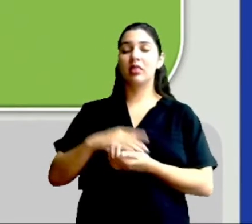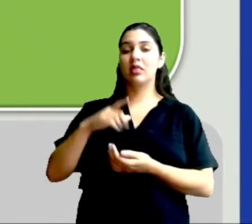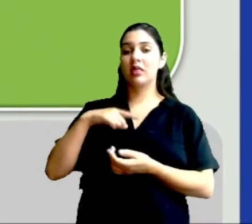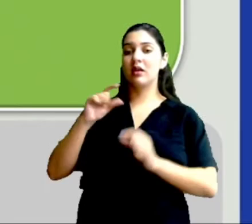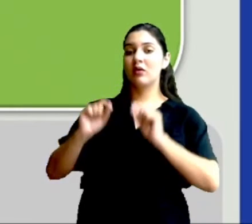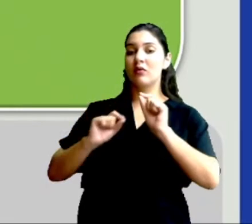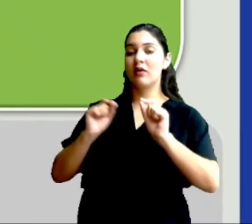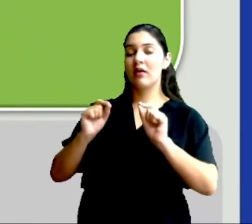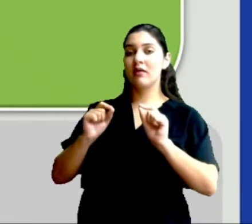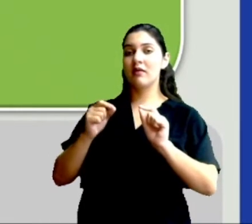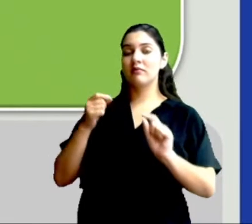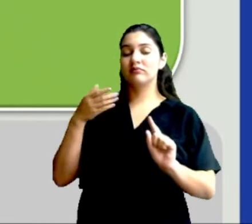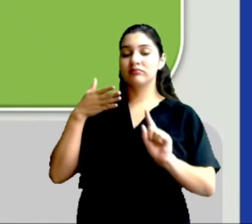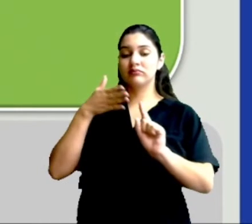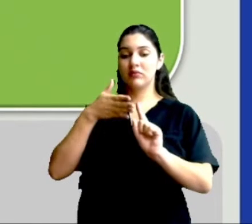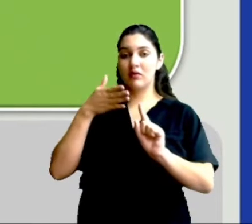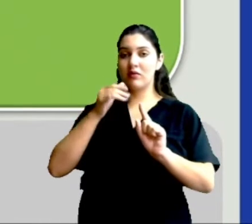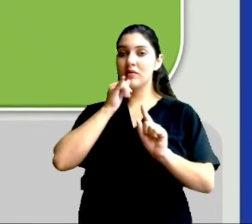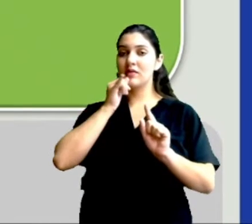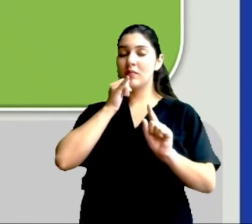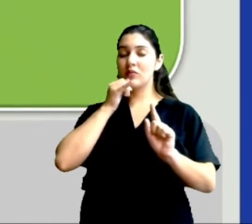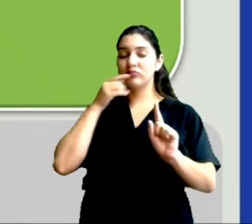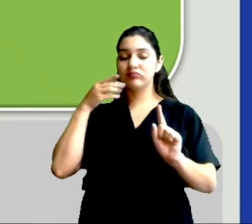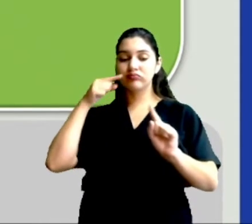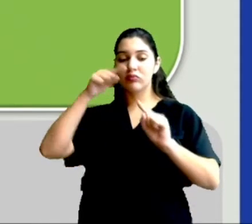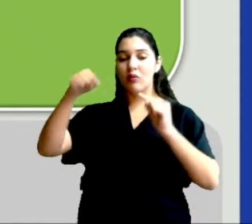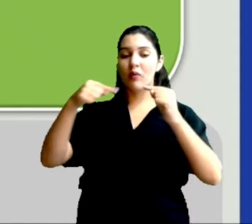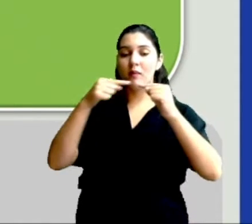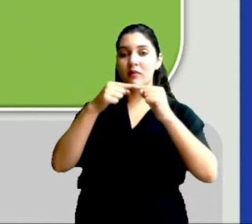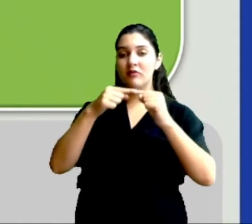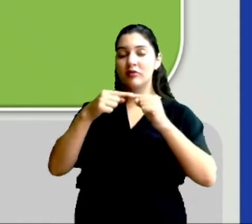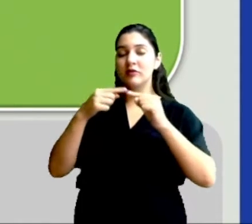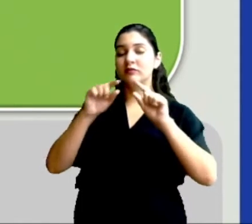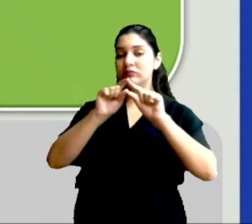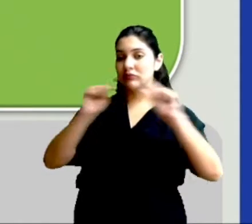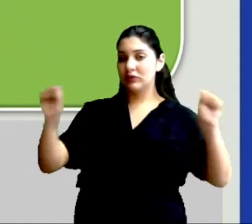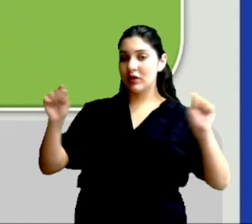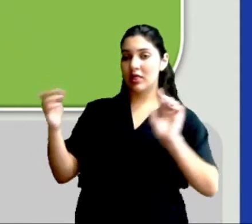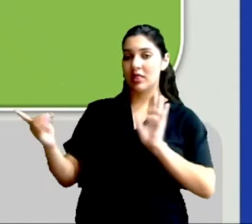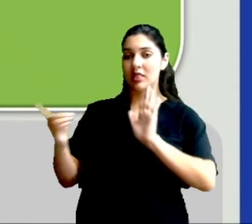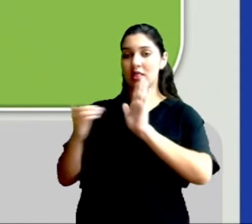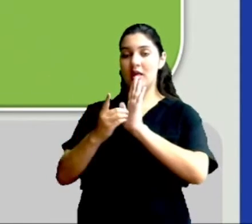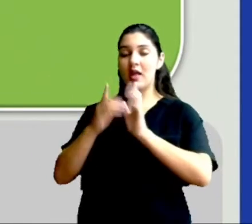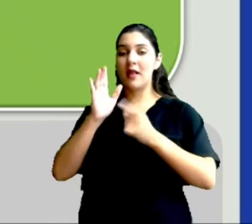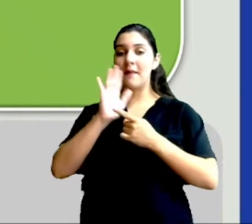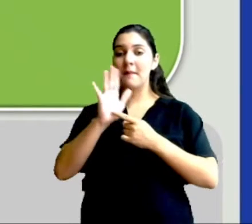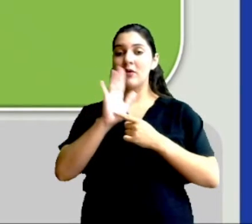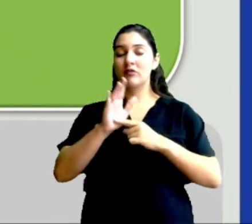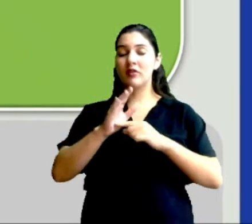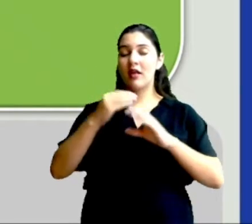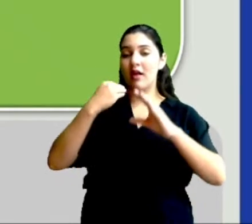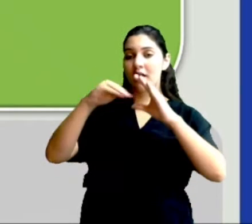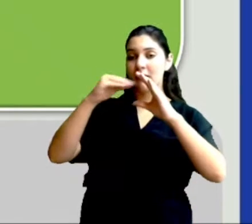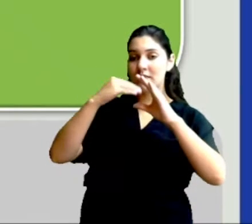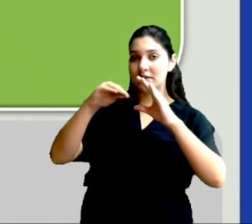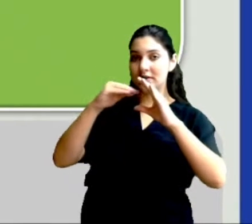a intenção de uma enunciação denotativa é o quê? É de emitir a mensagem ao